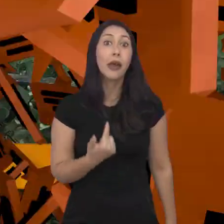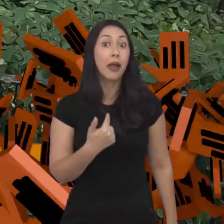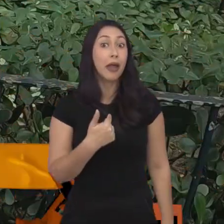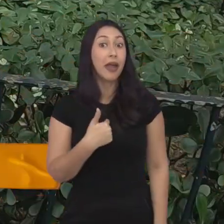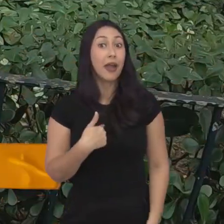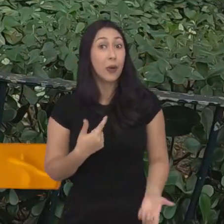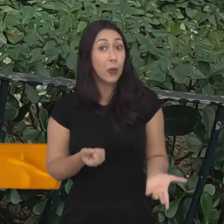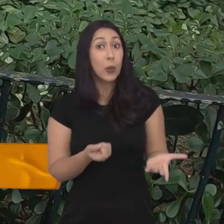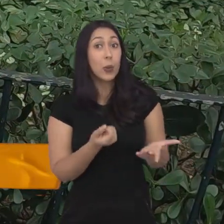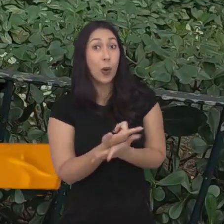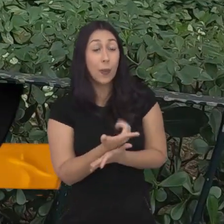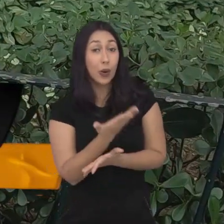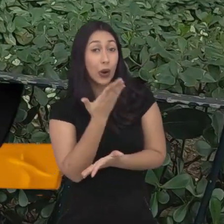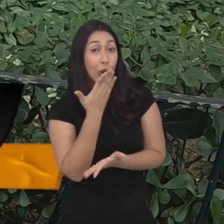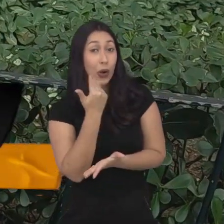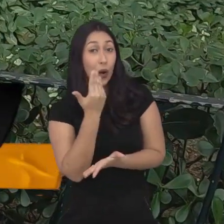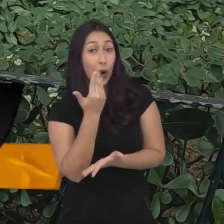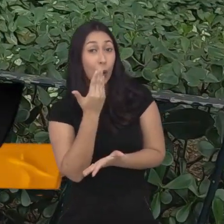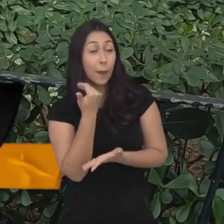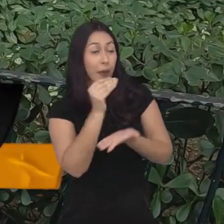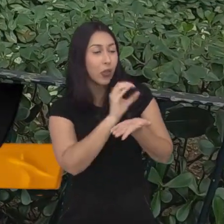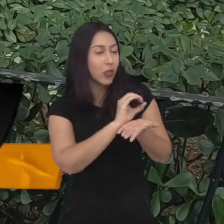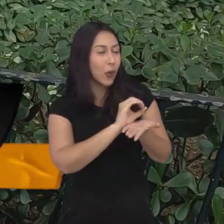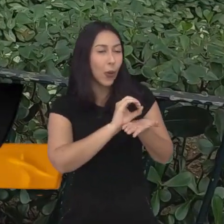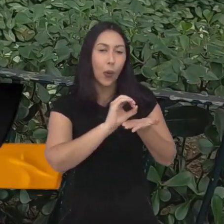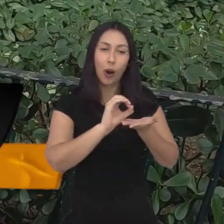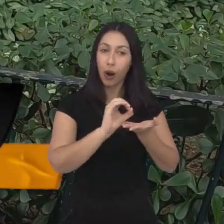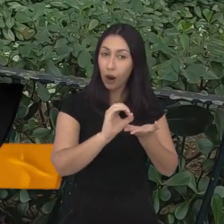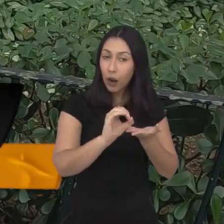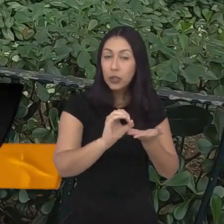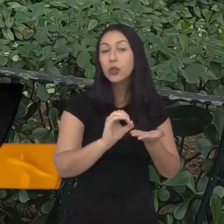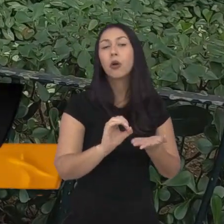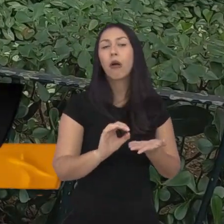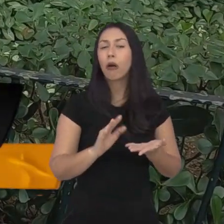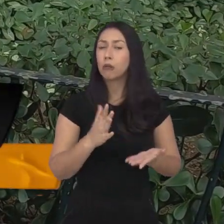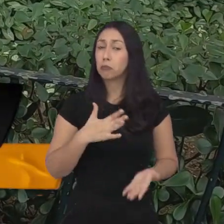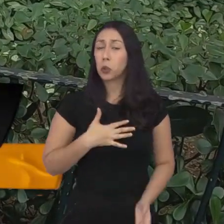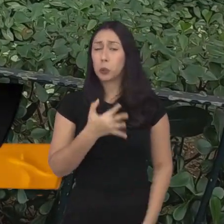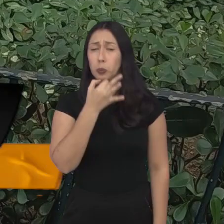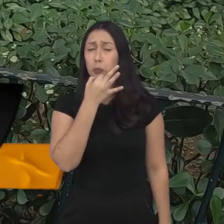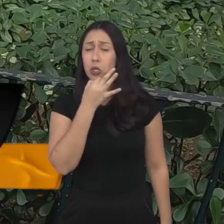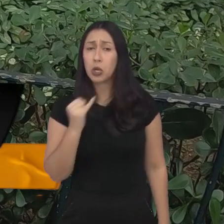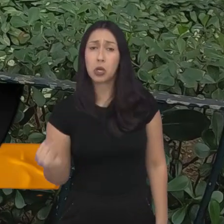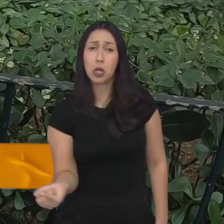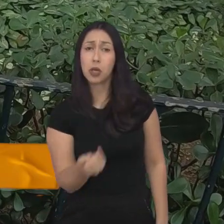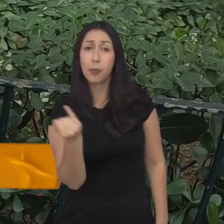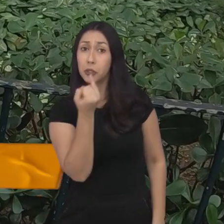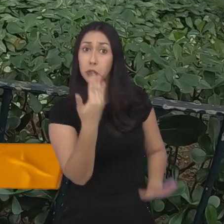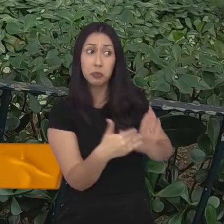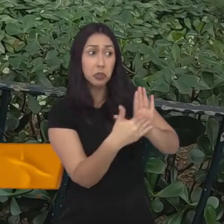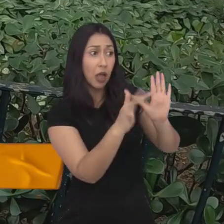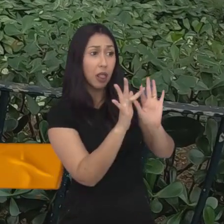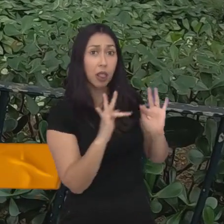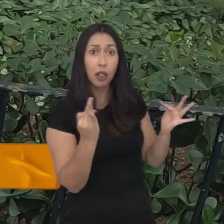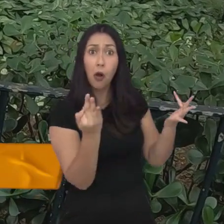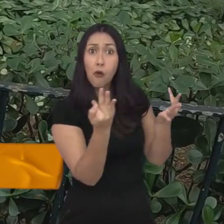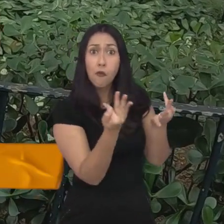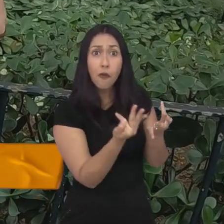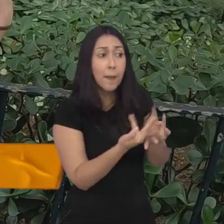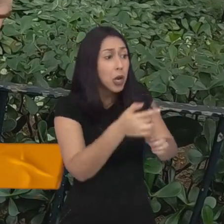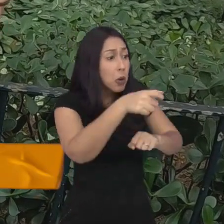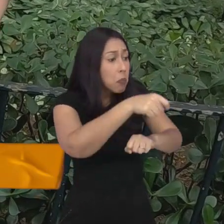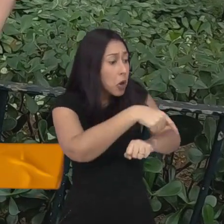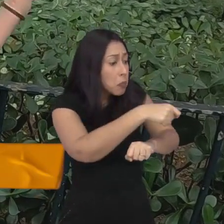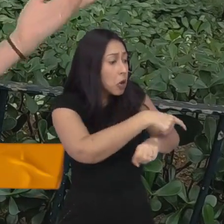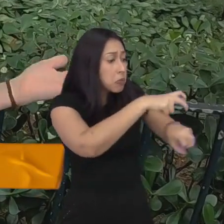sou uma consumidora de alimentos agroecológicos e orgânicos. Acho que isso é fundamental tanto para os agricultores familiares que